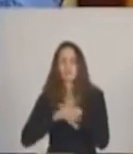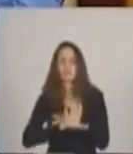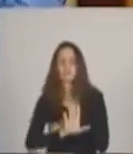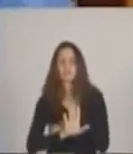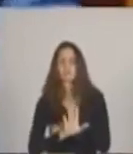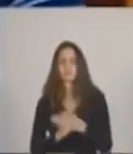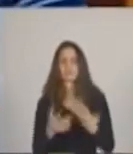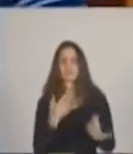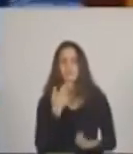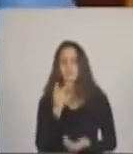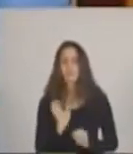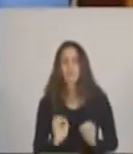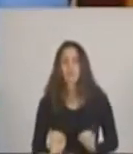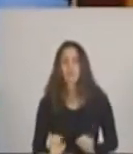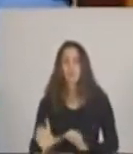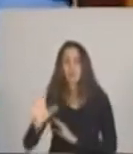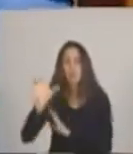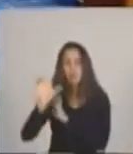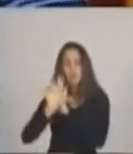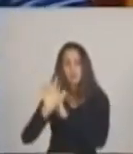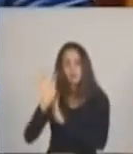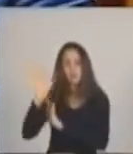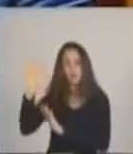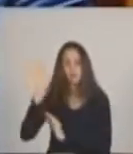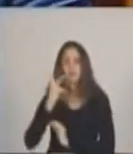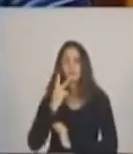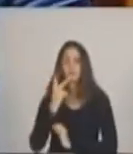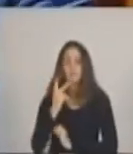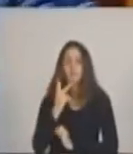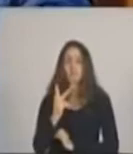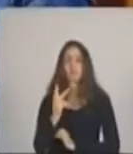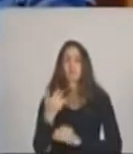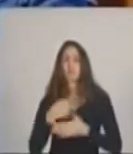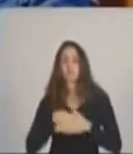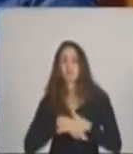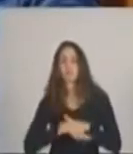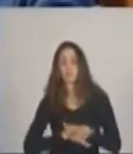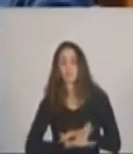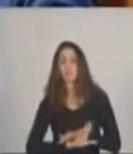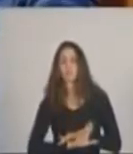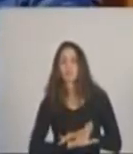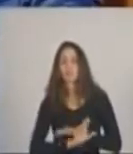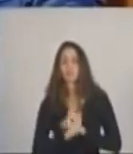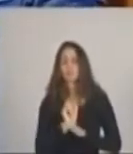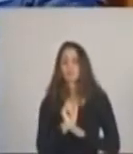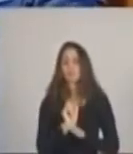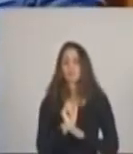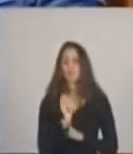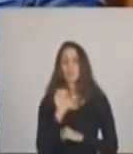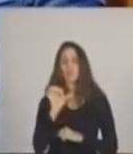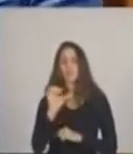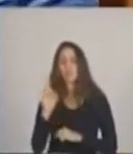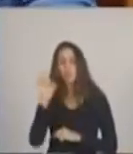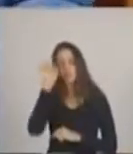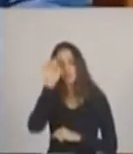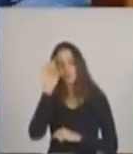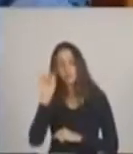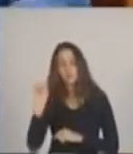E na lei federal já fala que essa gravação deveria ser mantida pelo prazo de 90 dias. Então,